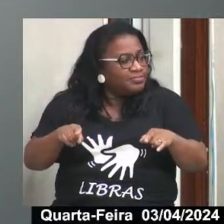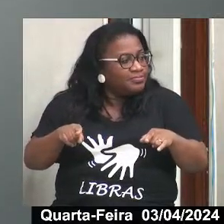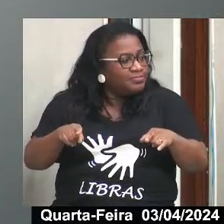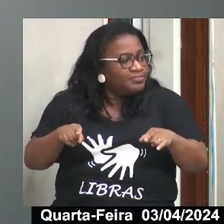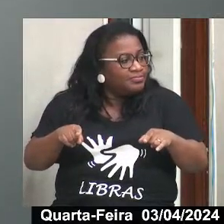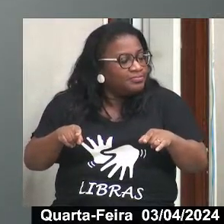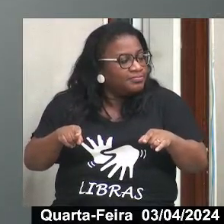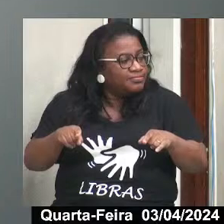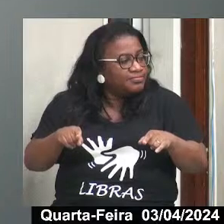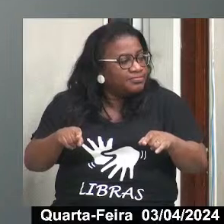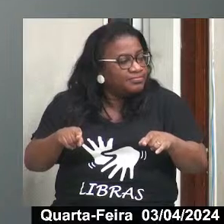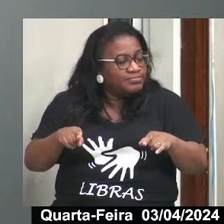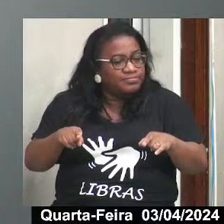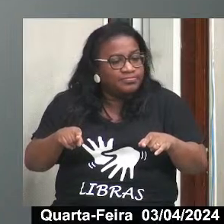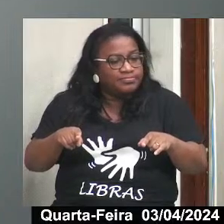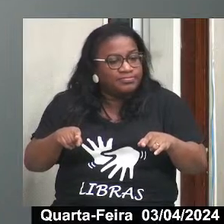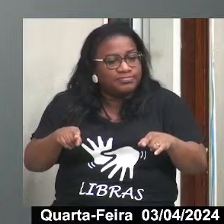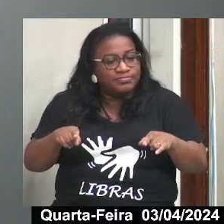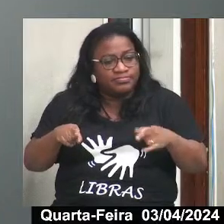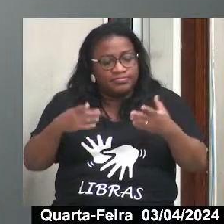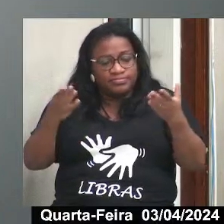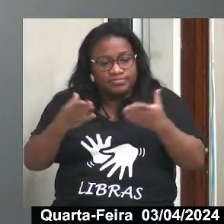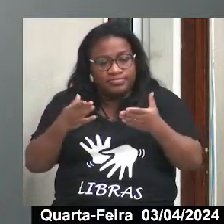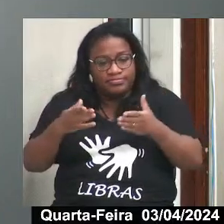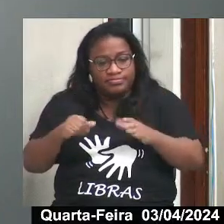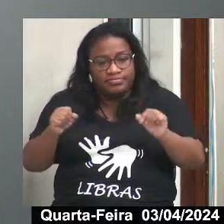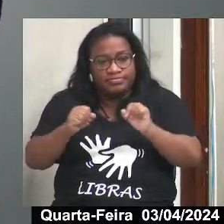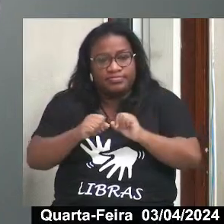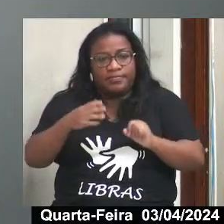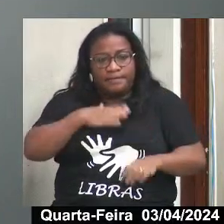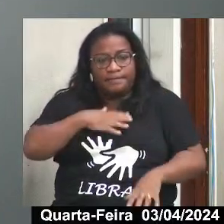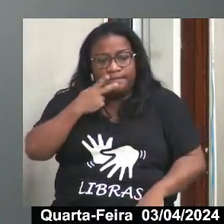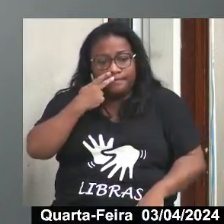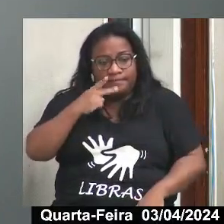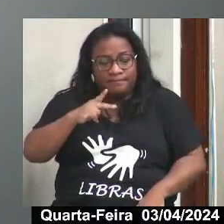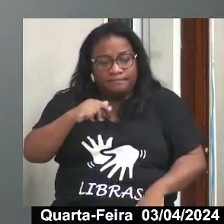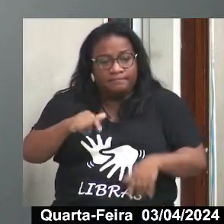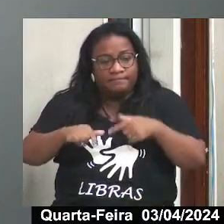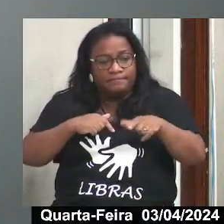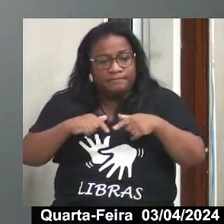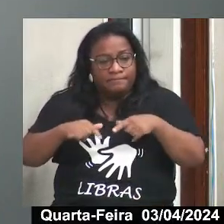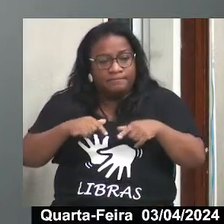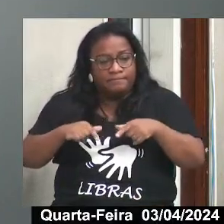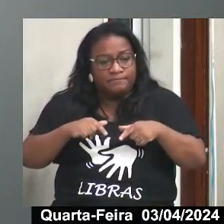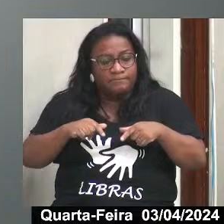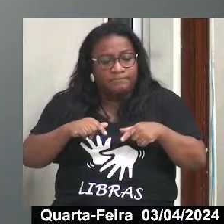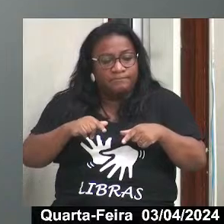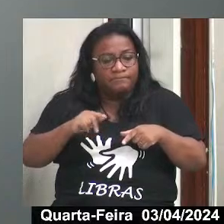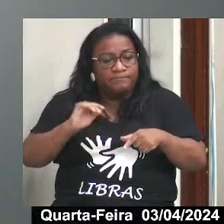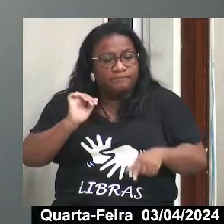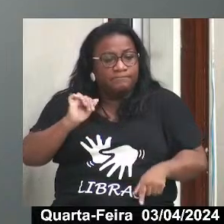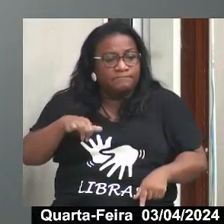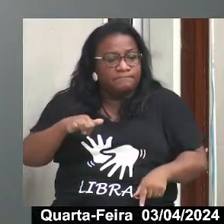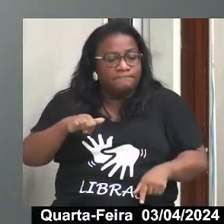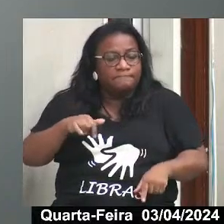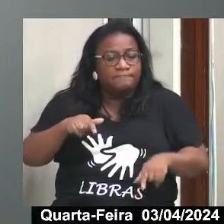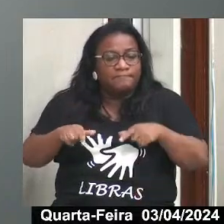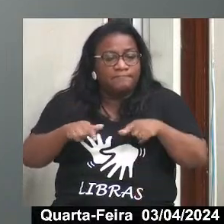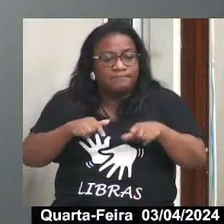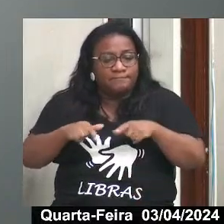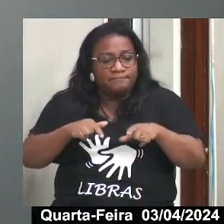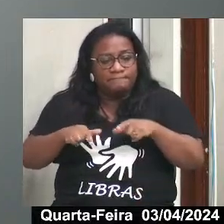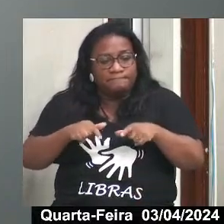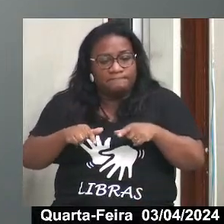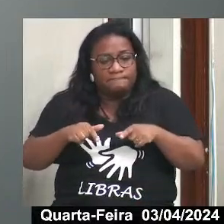der tempo para nós fazer, Lúcio, mas vai dar tempo para os nossos filhos fazer, o meu, o seu e o de outros. E isso sim é